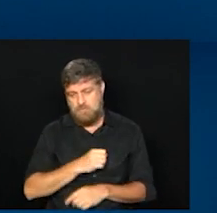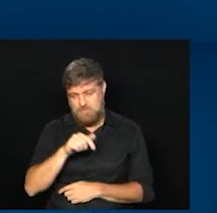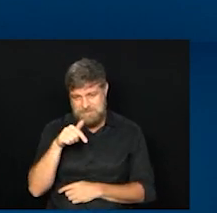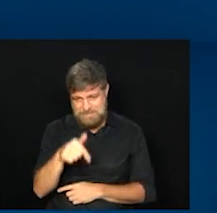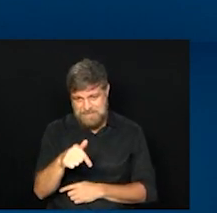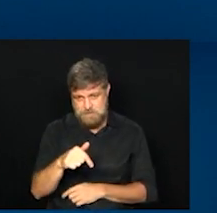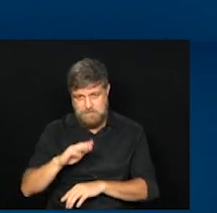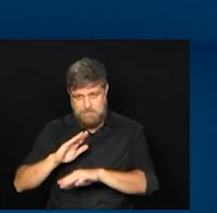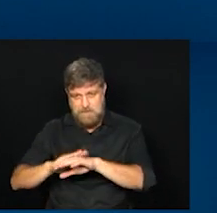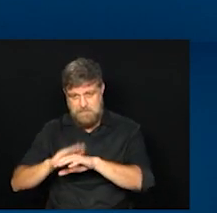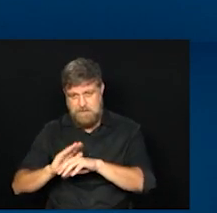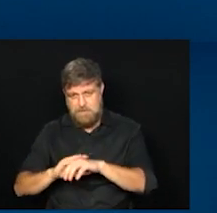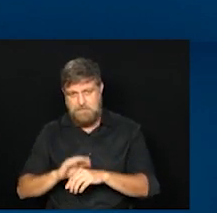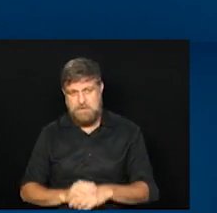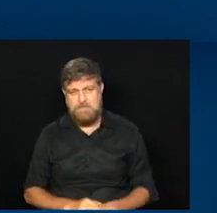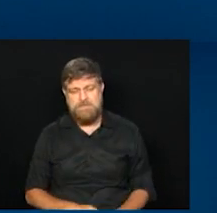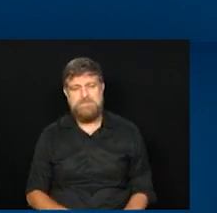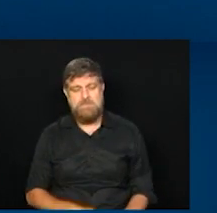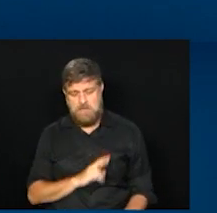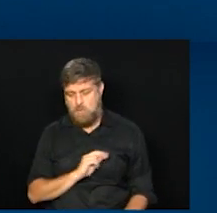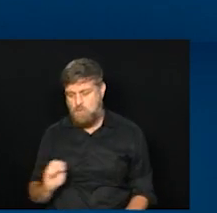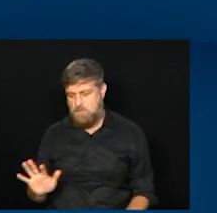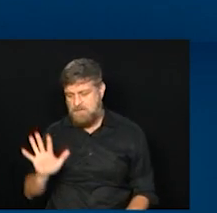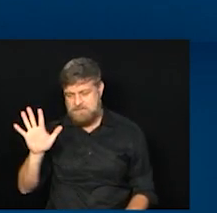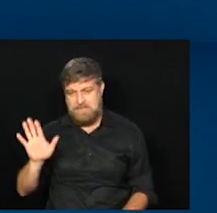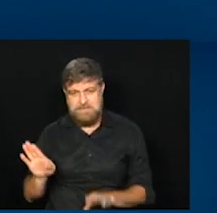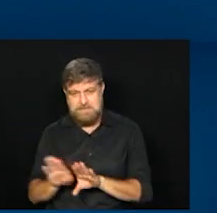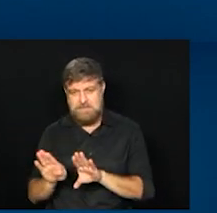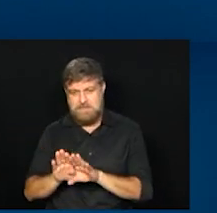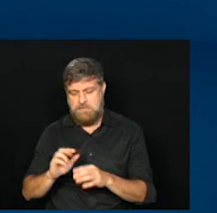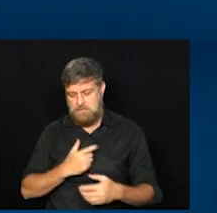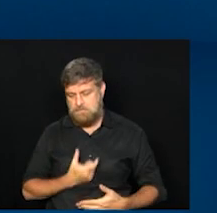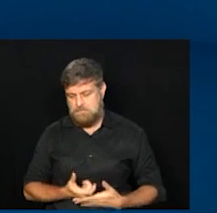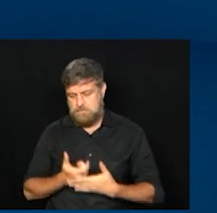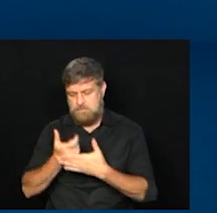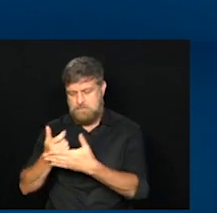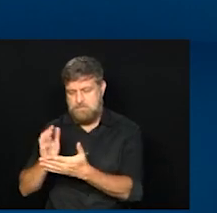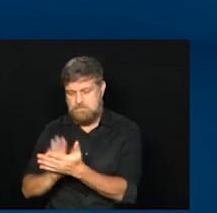do vereador Rubens Gás, que também homenageia com a medalha